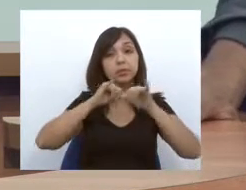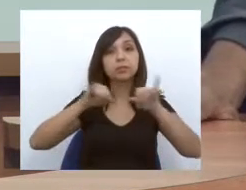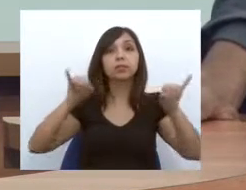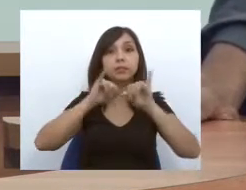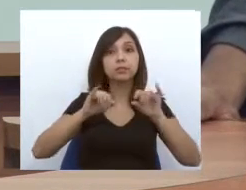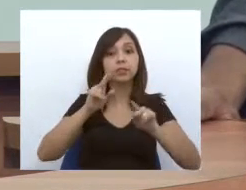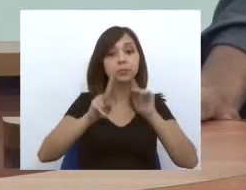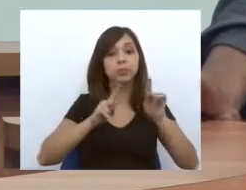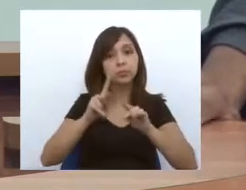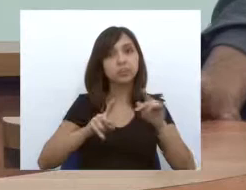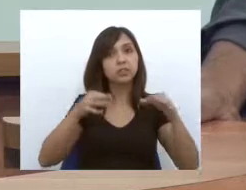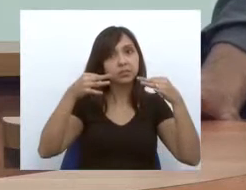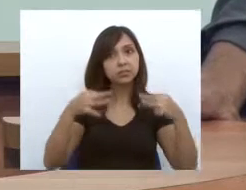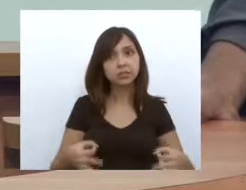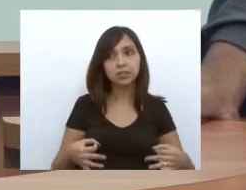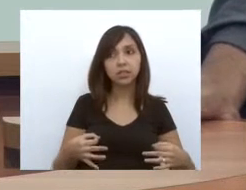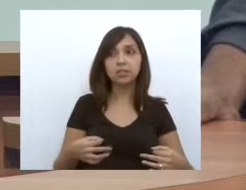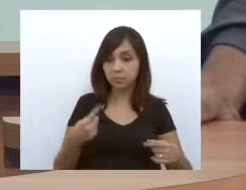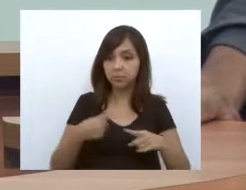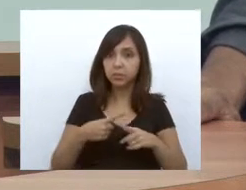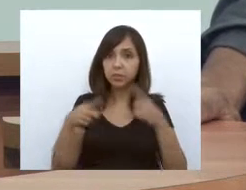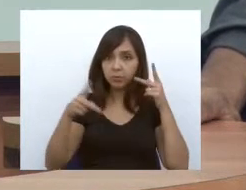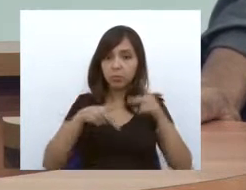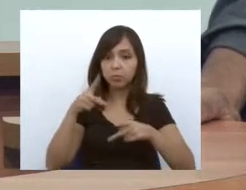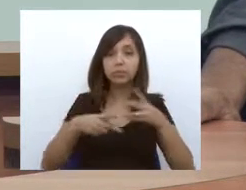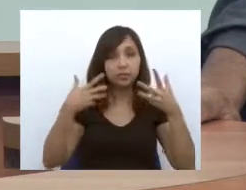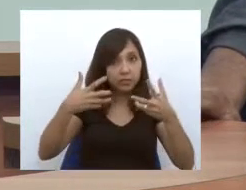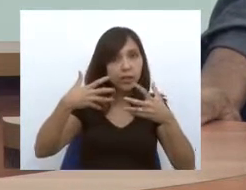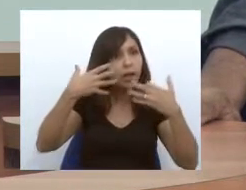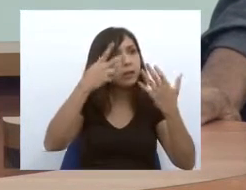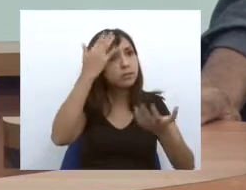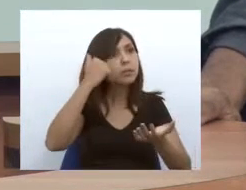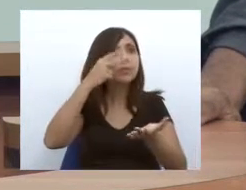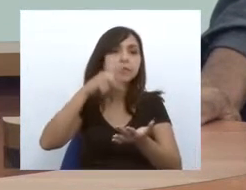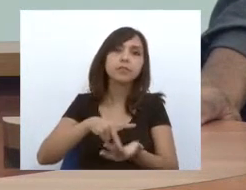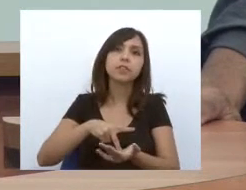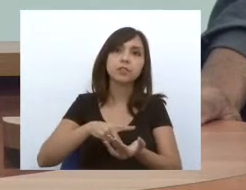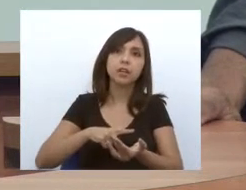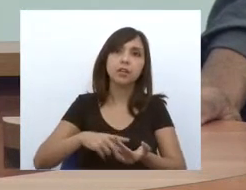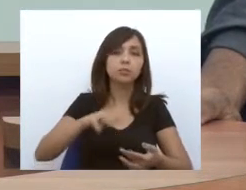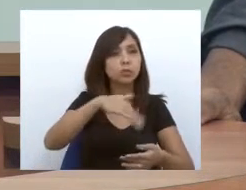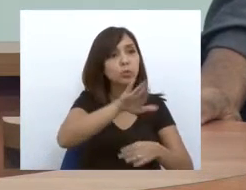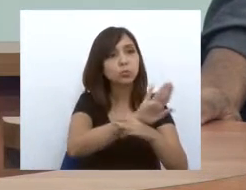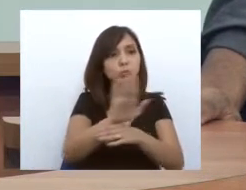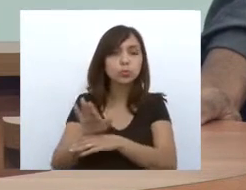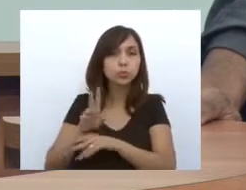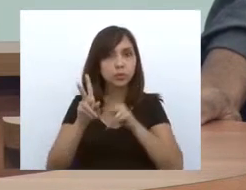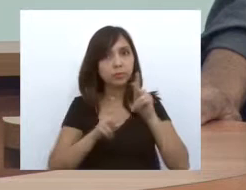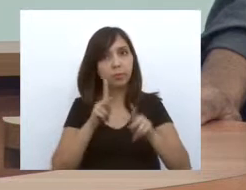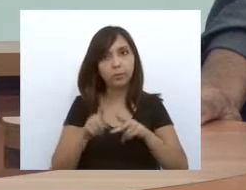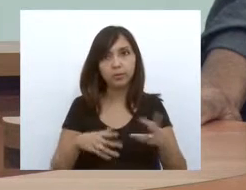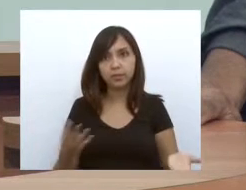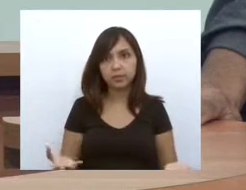com qualidade, que é o que a população procura. E nós estamos aqui. Qualidade de vida para todos. E não